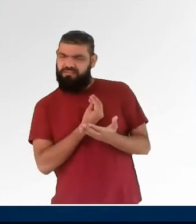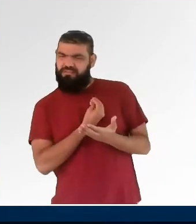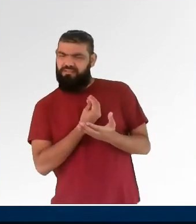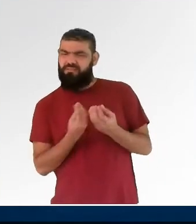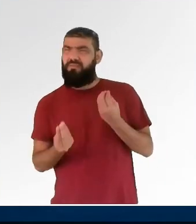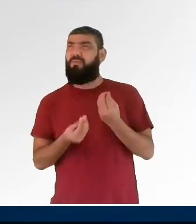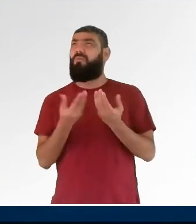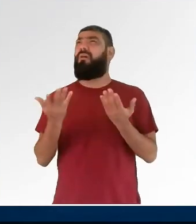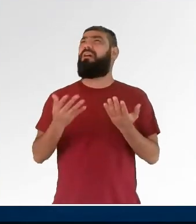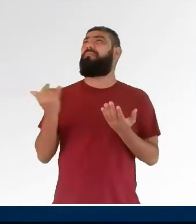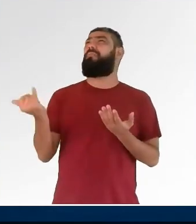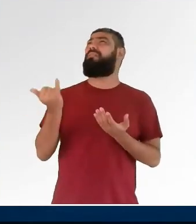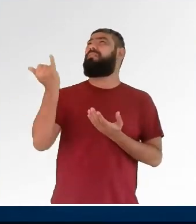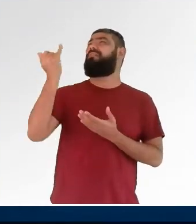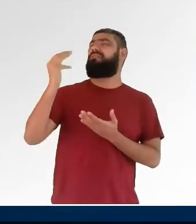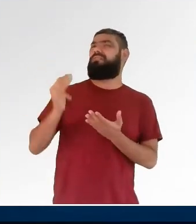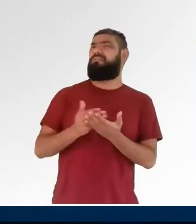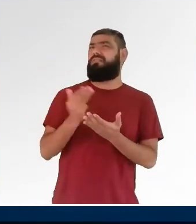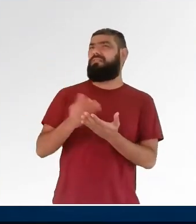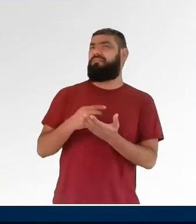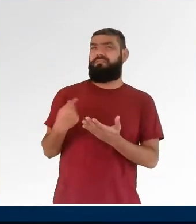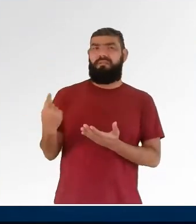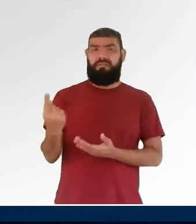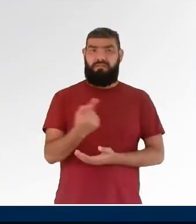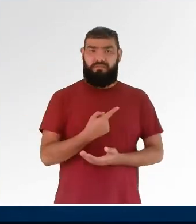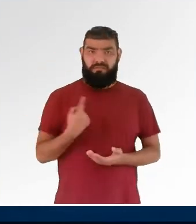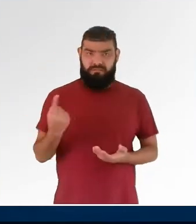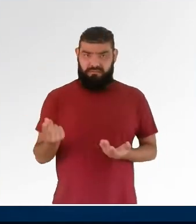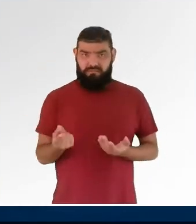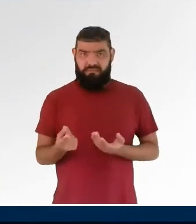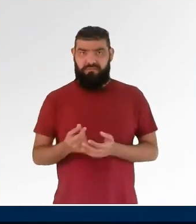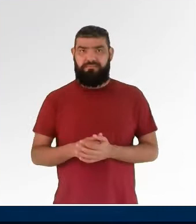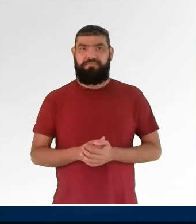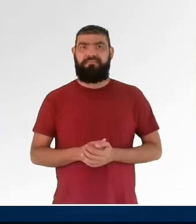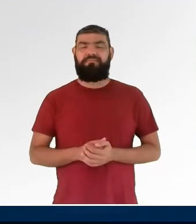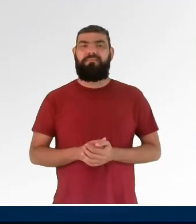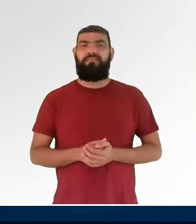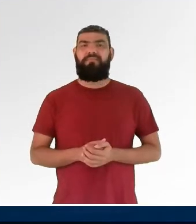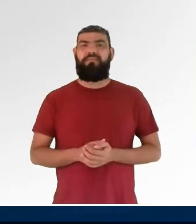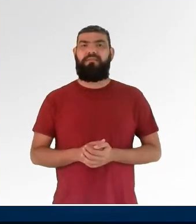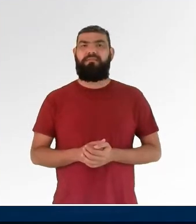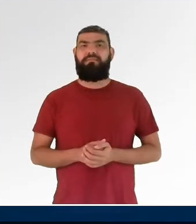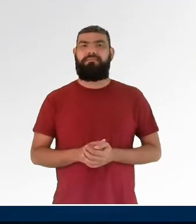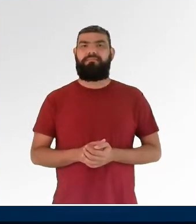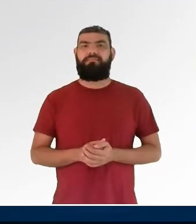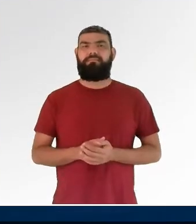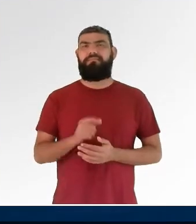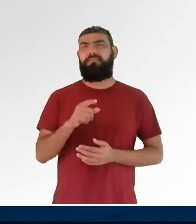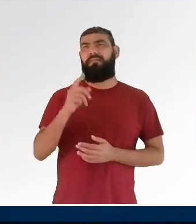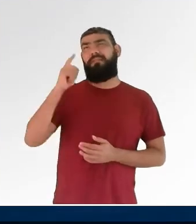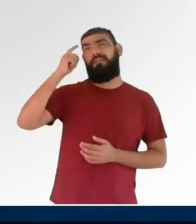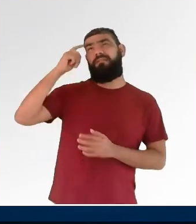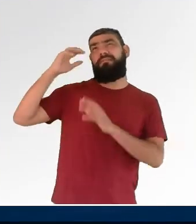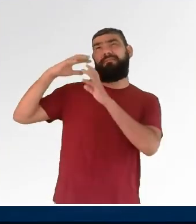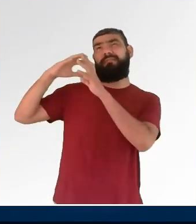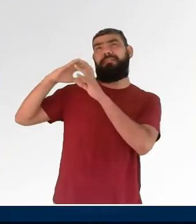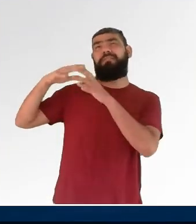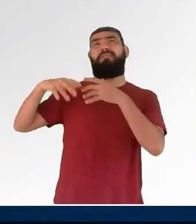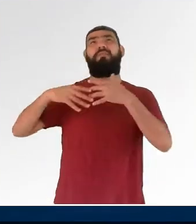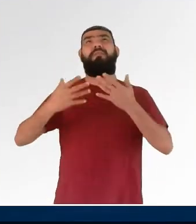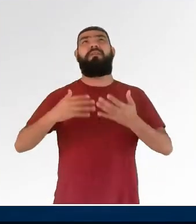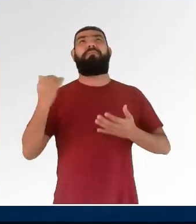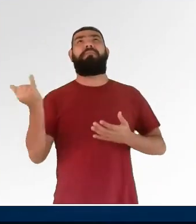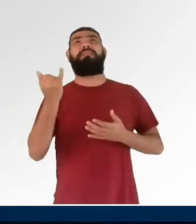importância dele para todos nós. Claro que ao mesmo tempo em que você vai refletindo sobre a importância do livro, você